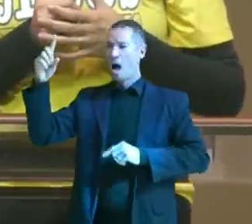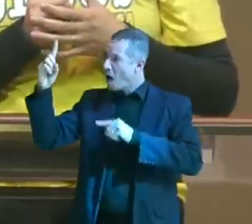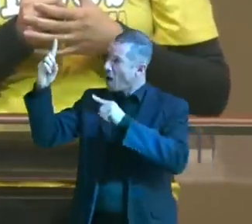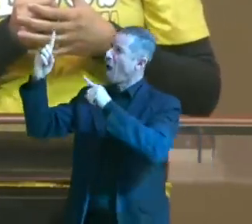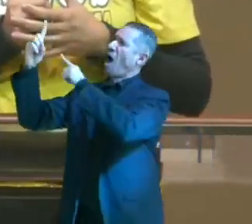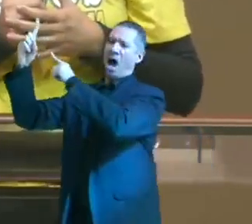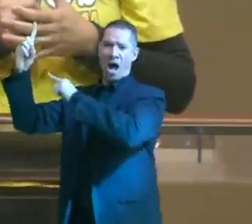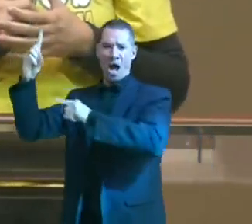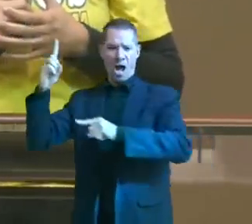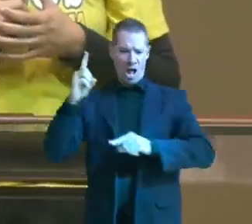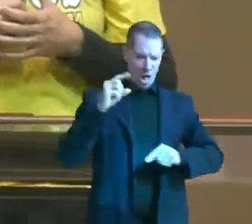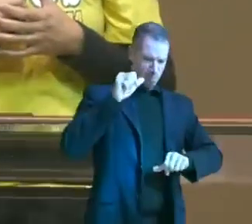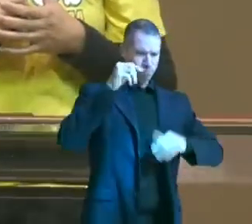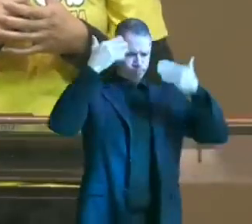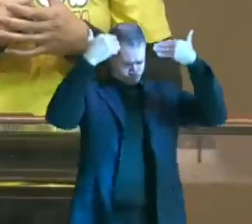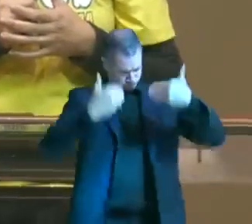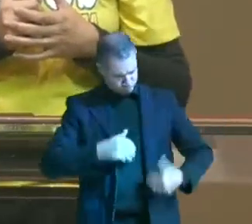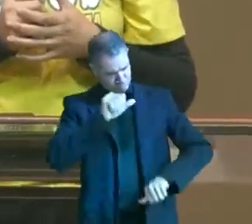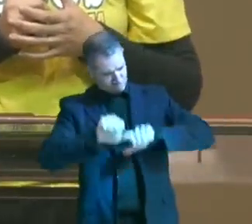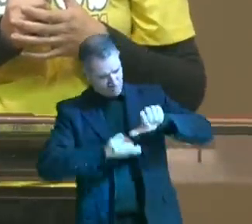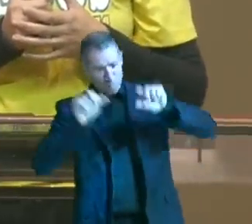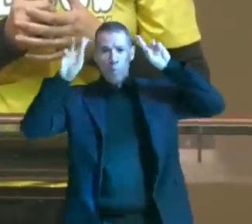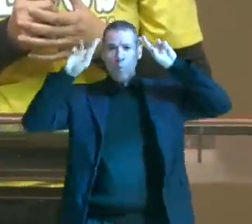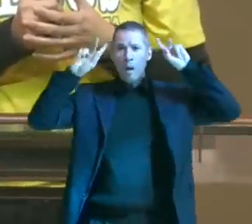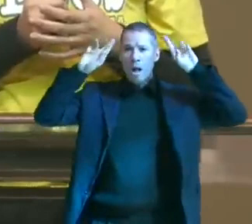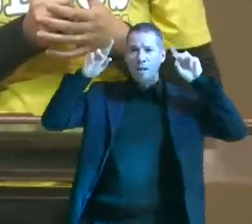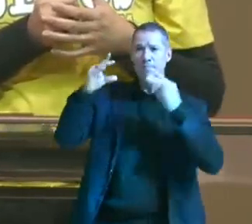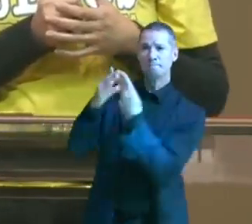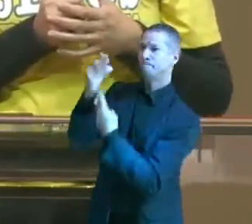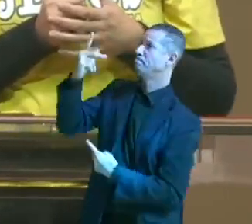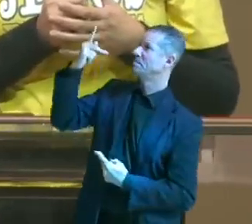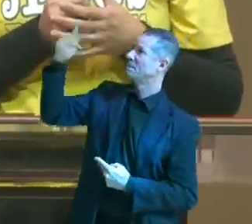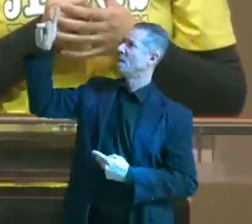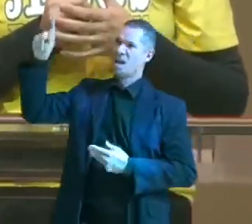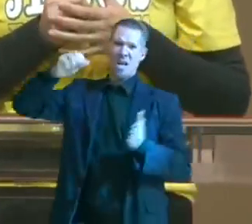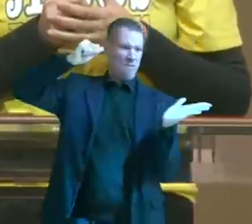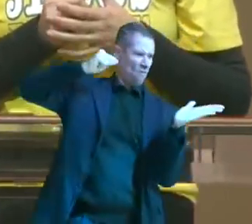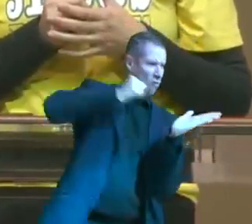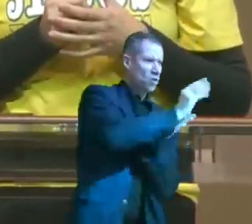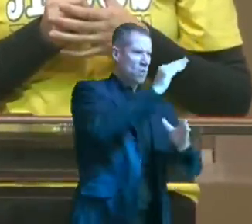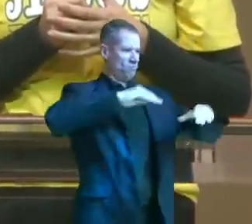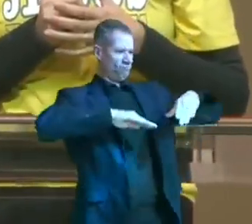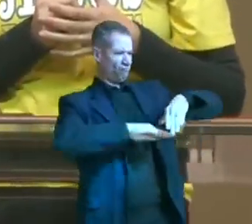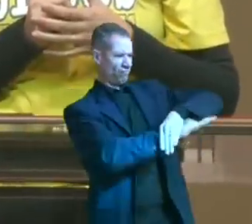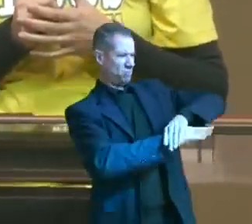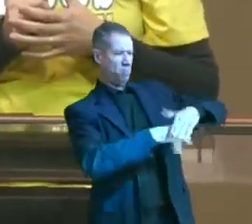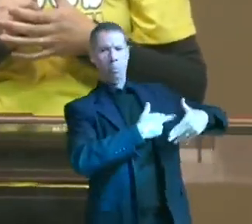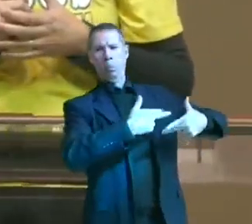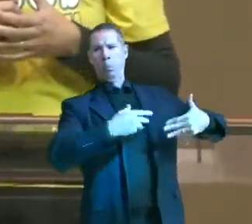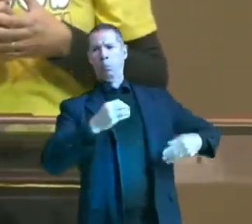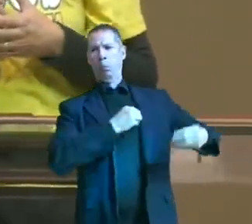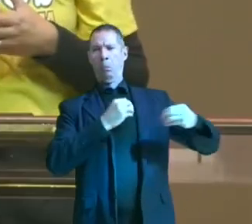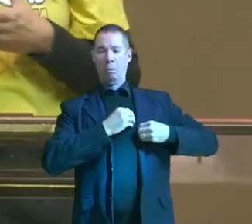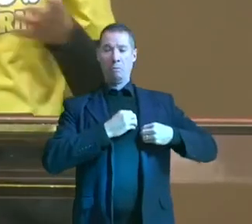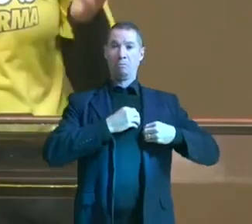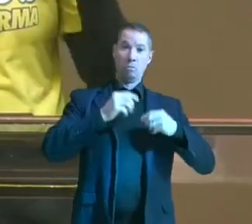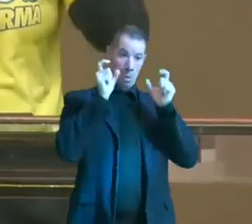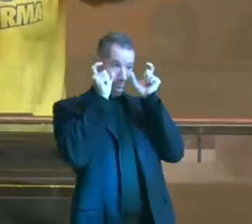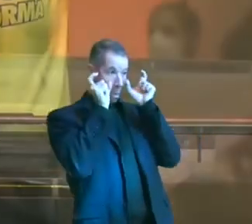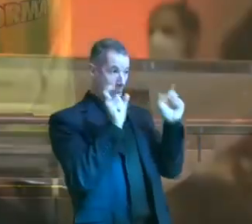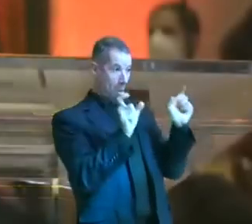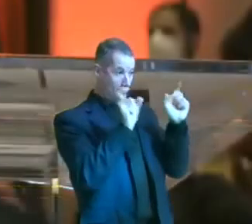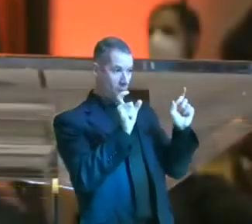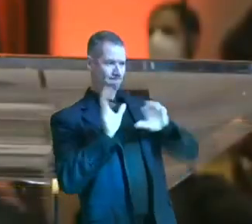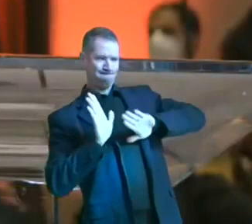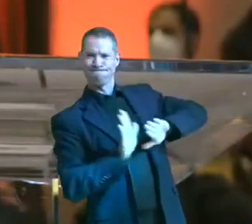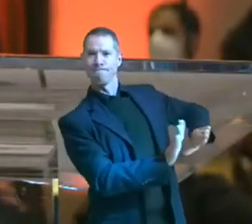elas vocês se tornassem da natureza divina e fugissem da corrupção que há no mundo, causado pela cobiça. E qual é